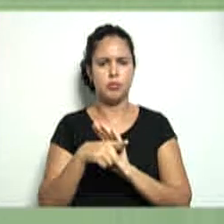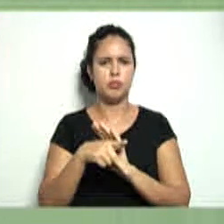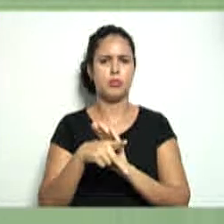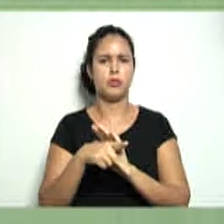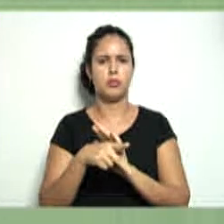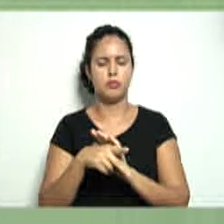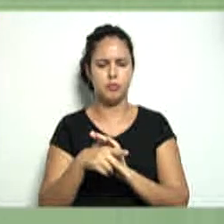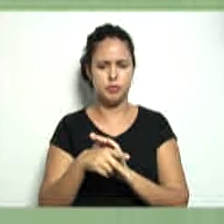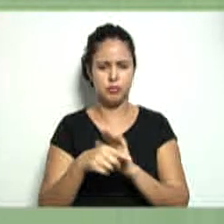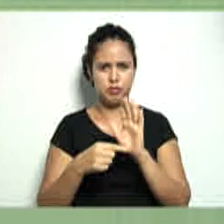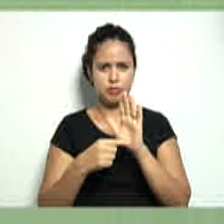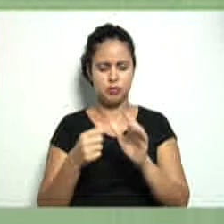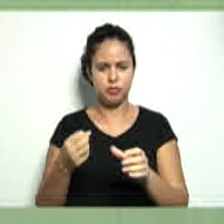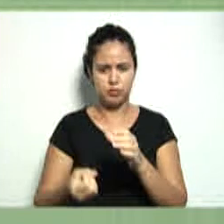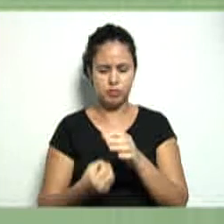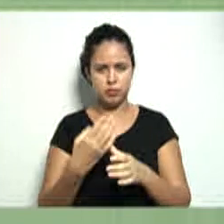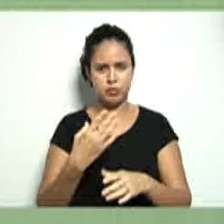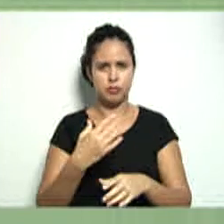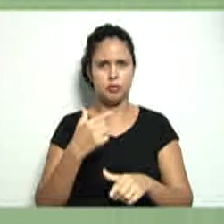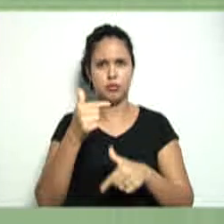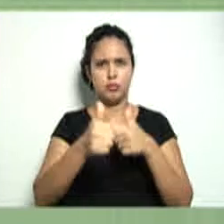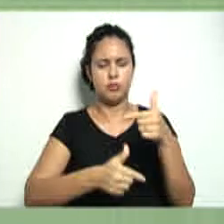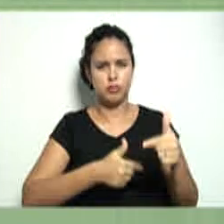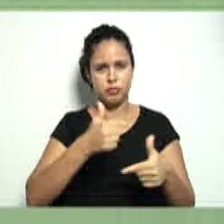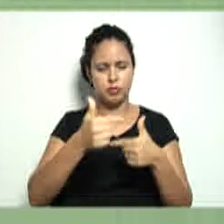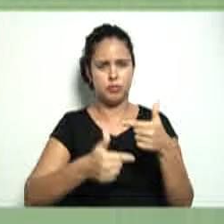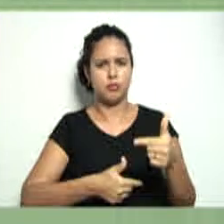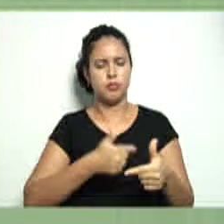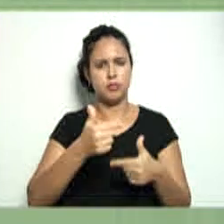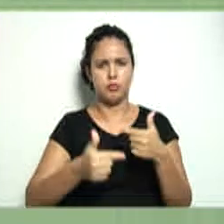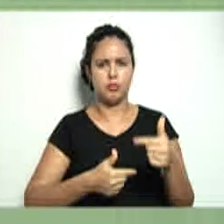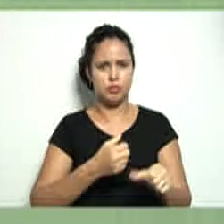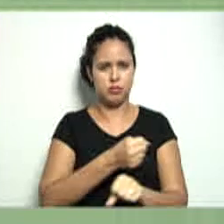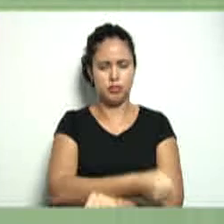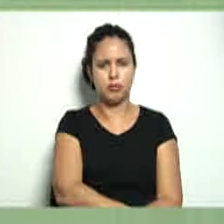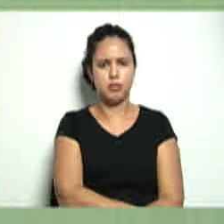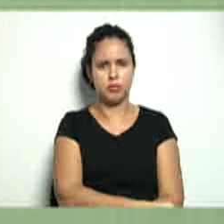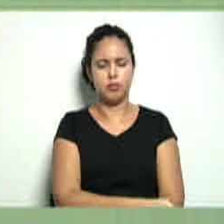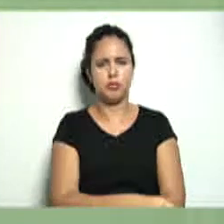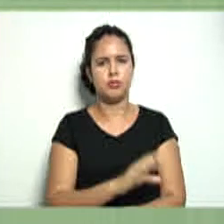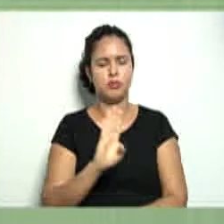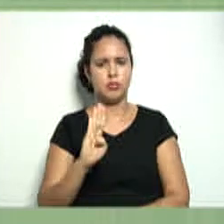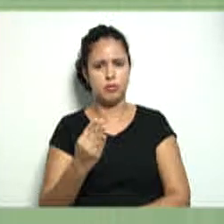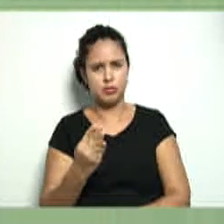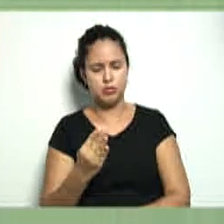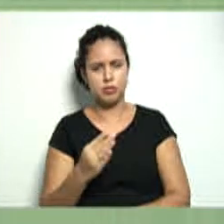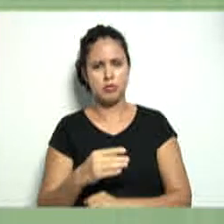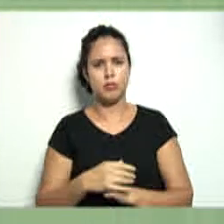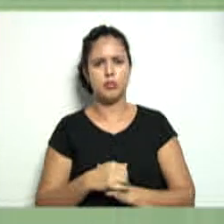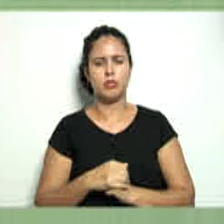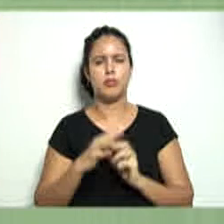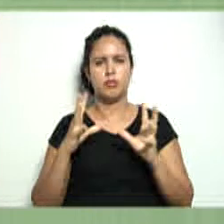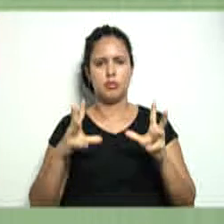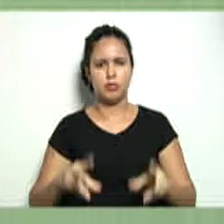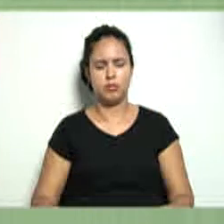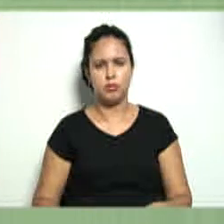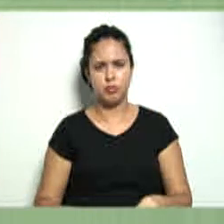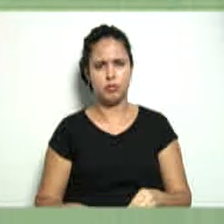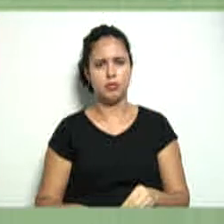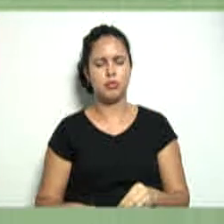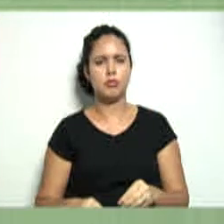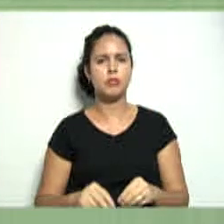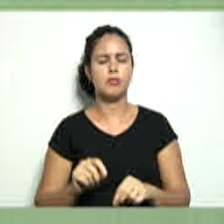produção escravista. Então, essa aqui é uma alternativa também falsa. Todas essas